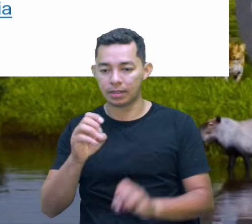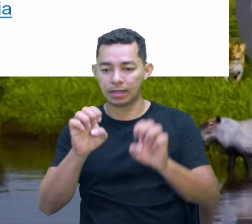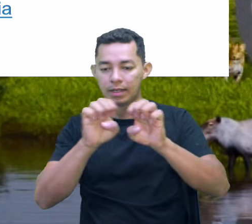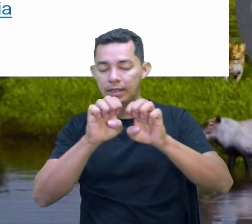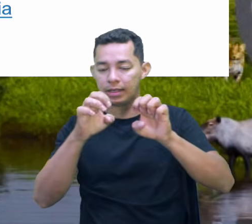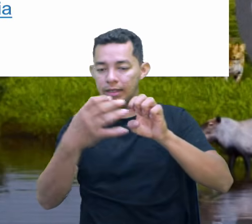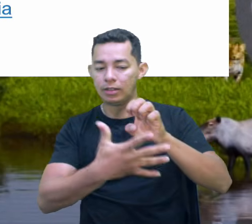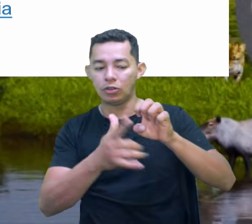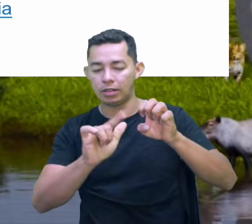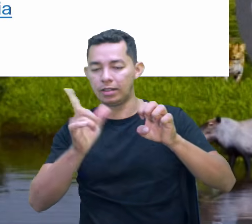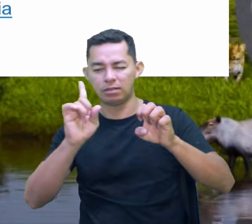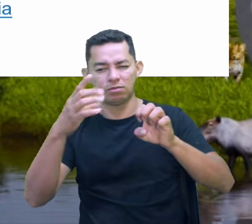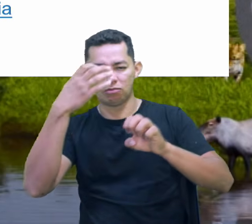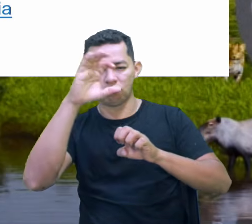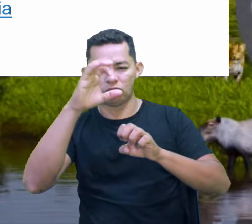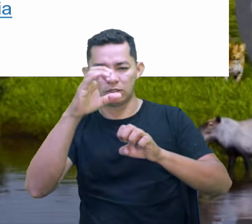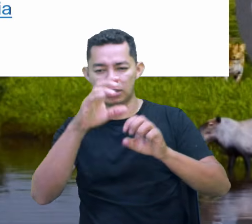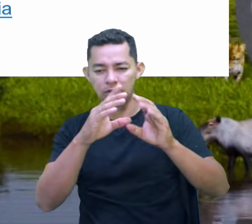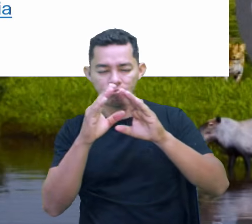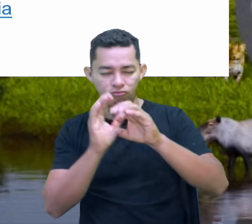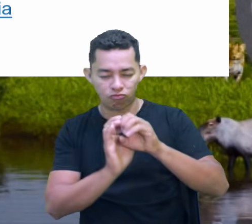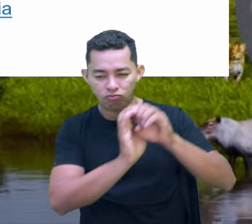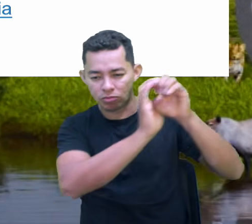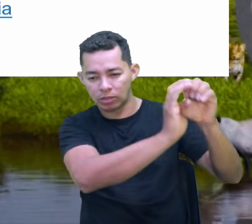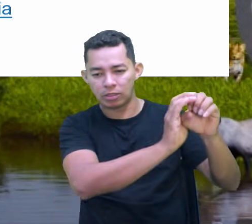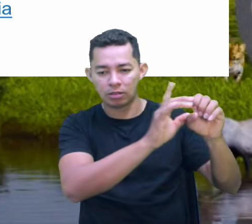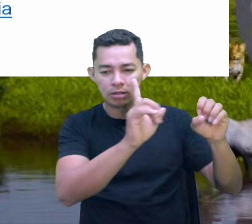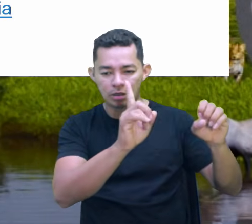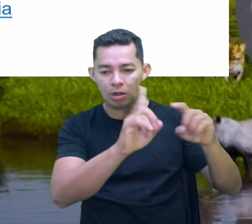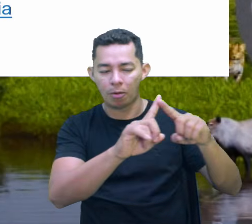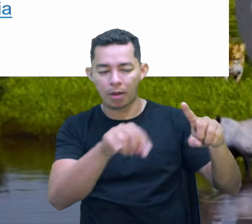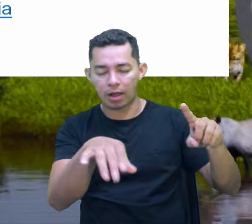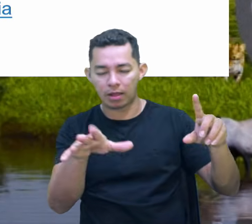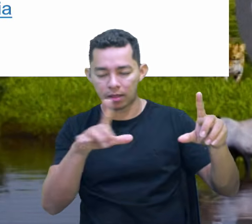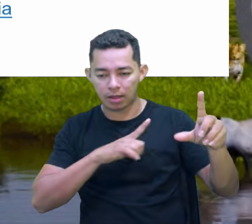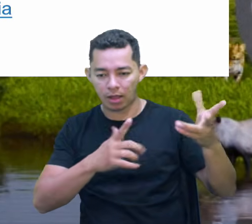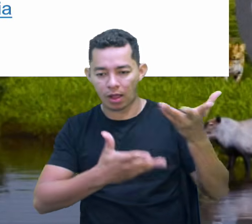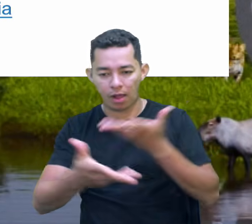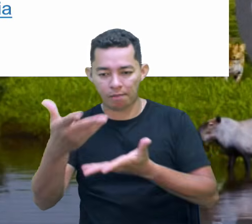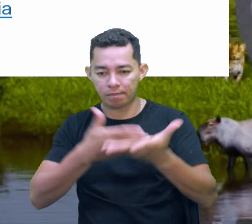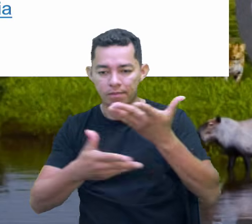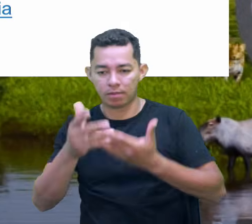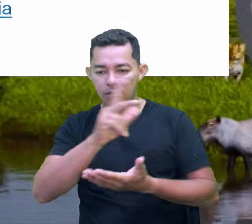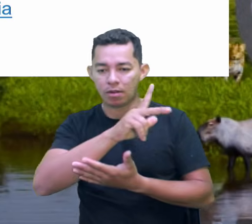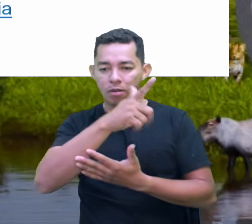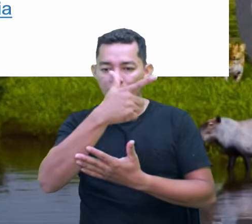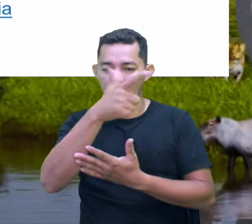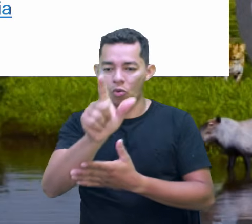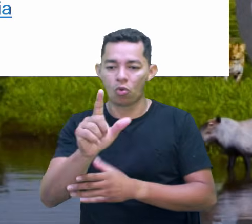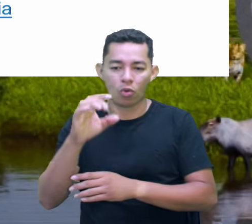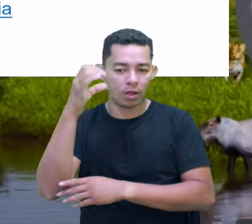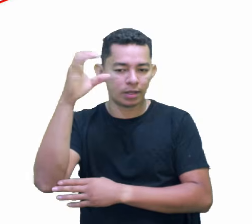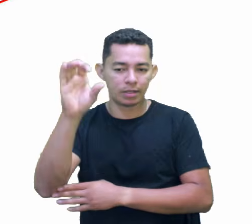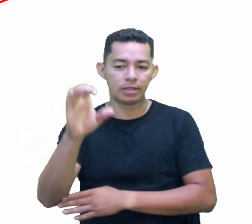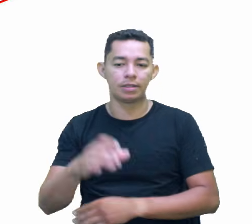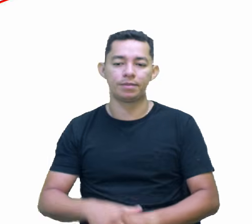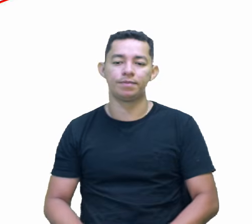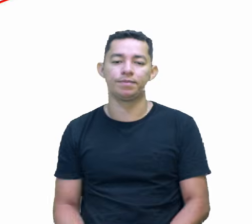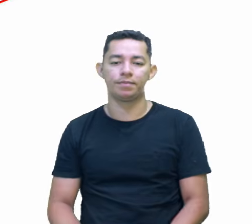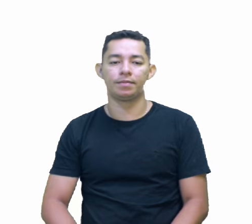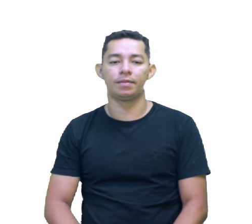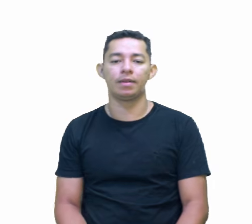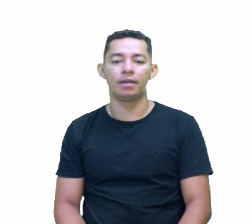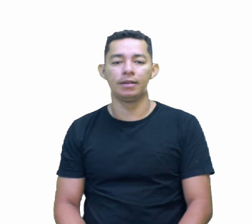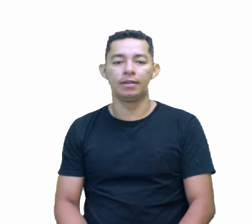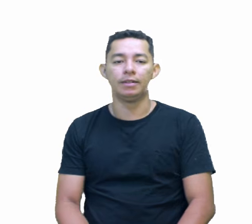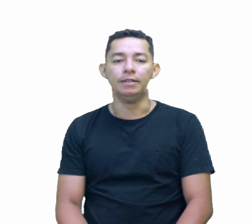uma ciência isolada, ela vai depender de vários fatores para ser entendido, tá bom? Então, pode jogar na tela lá.